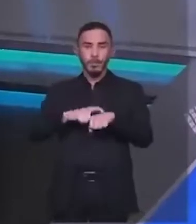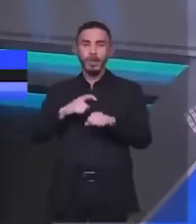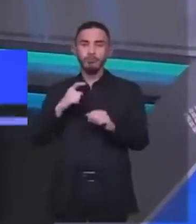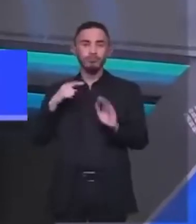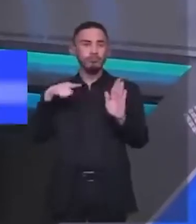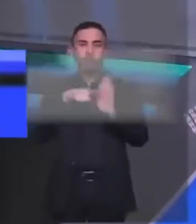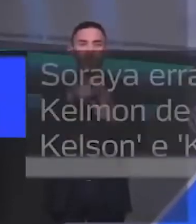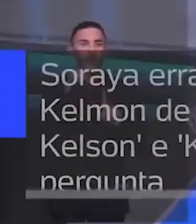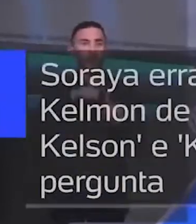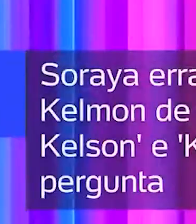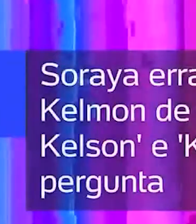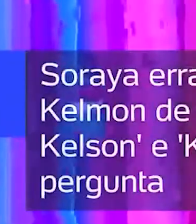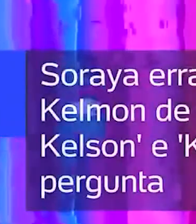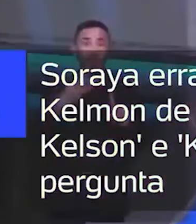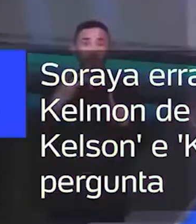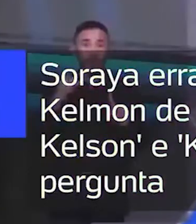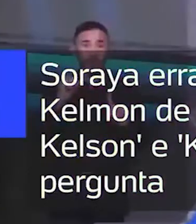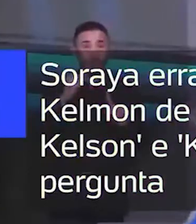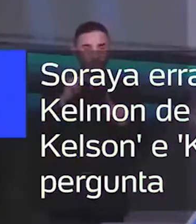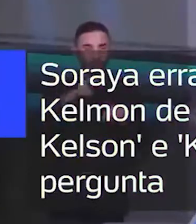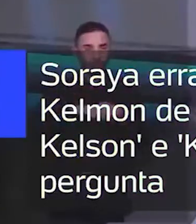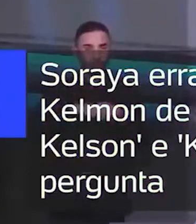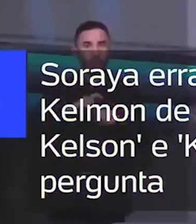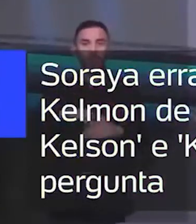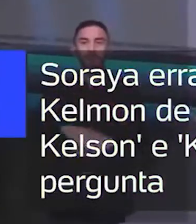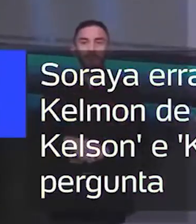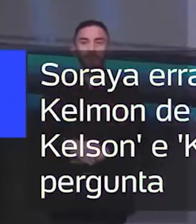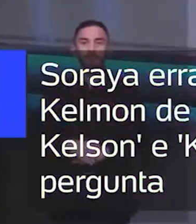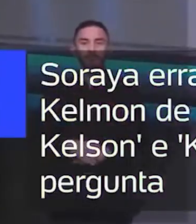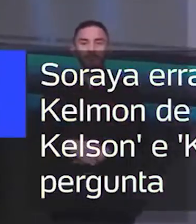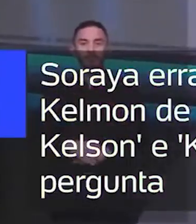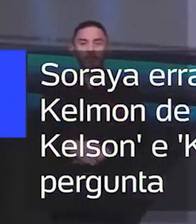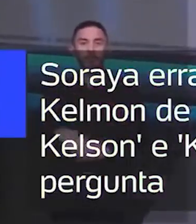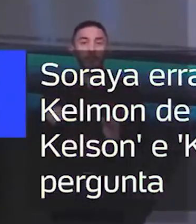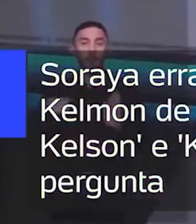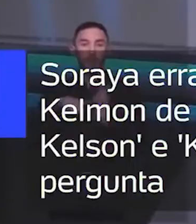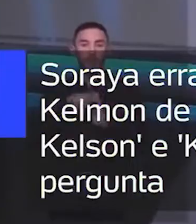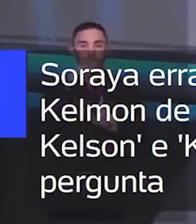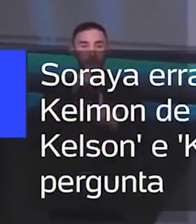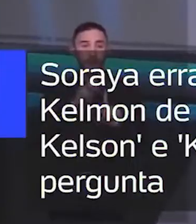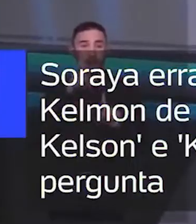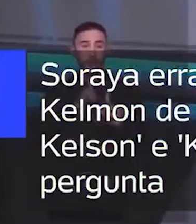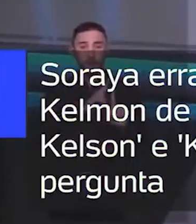quem a senhora vai fazer a pergunta em 30 segundos? Padre Kelson.